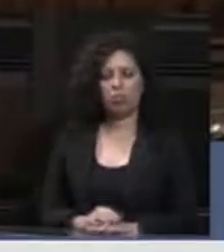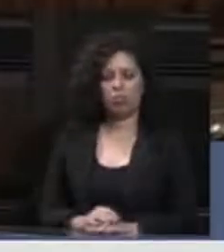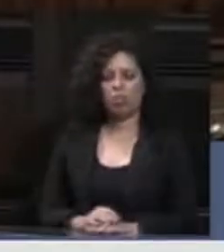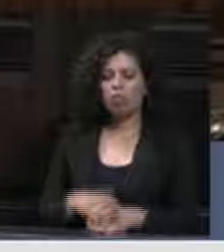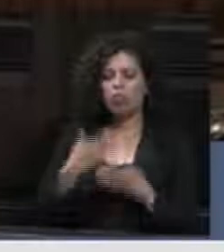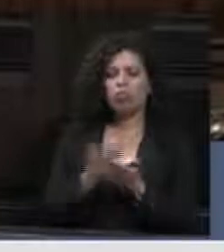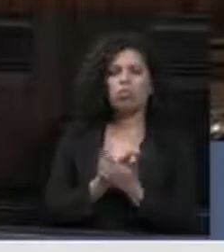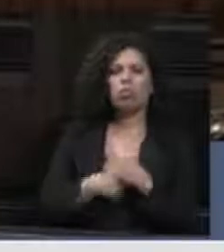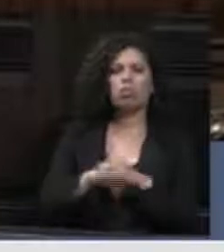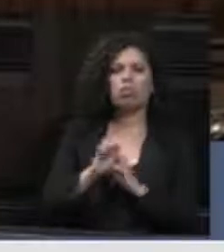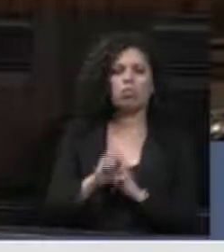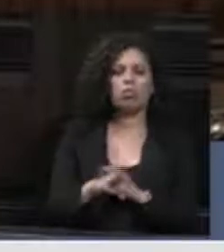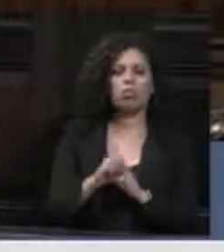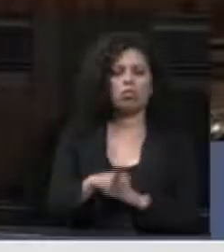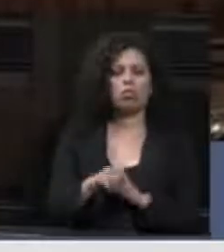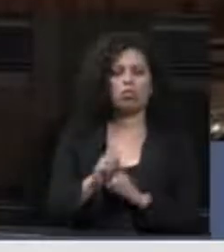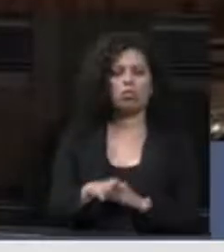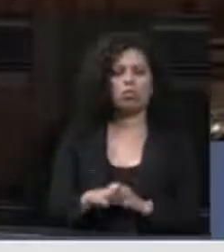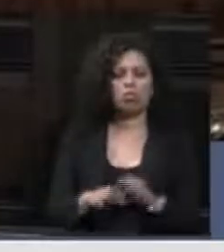Situada num